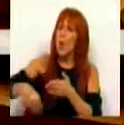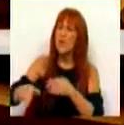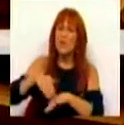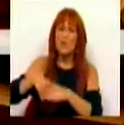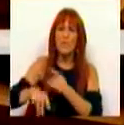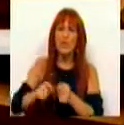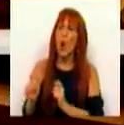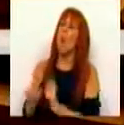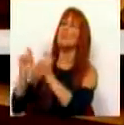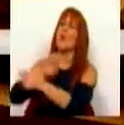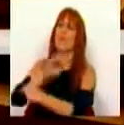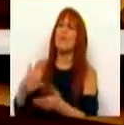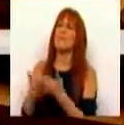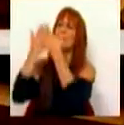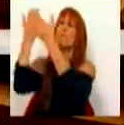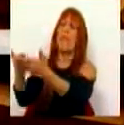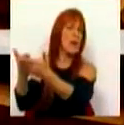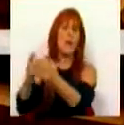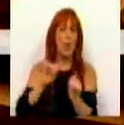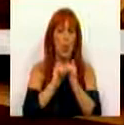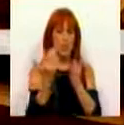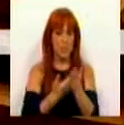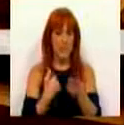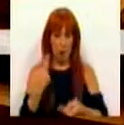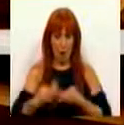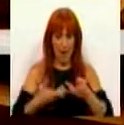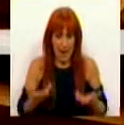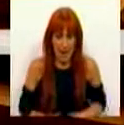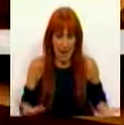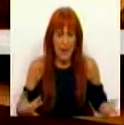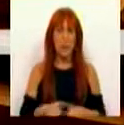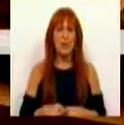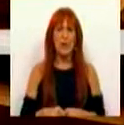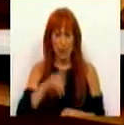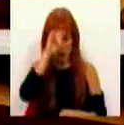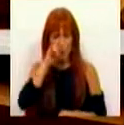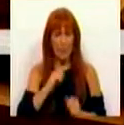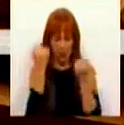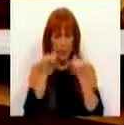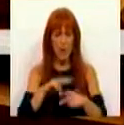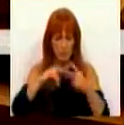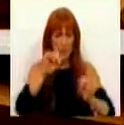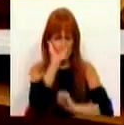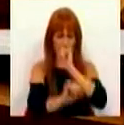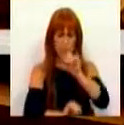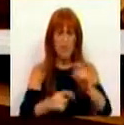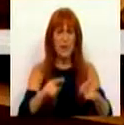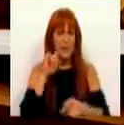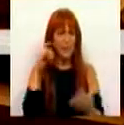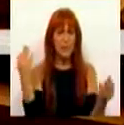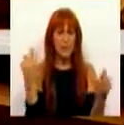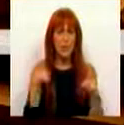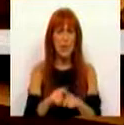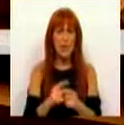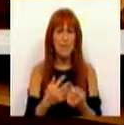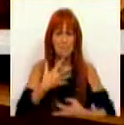contratualização ou delegação de competências, o documento que está em apreciação é respeitador da autonomia municipal e garante